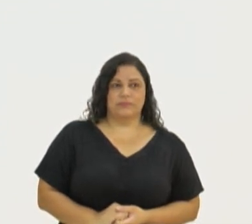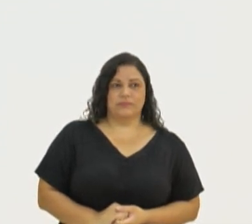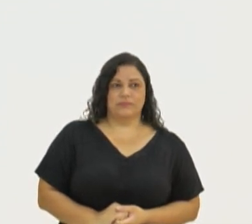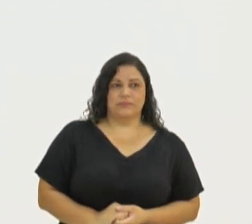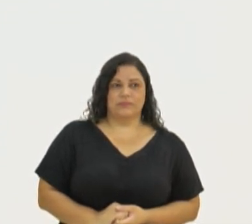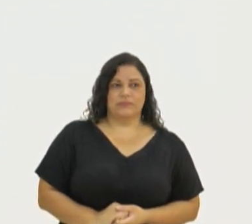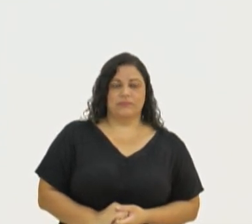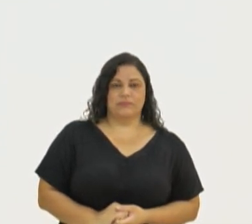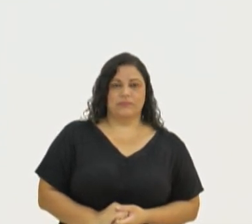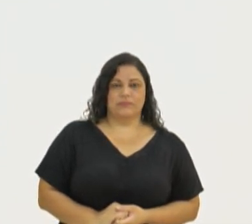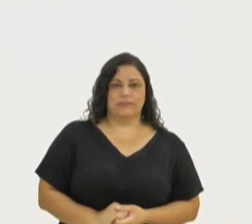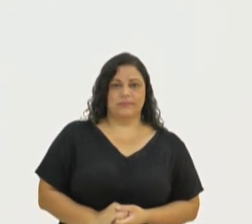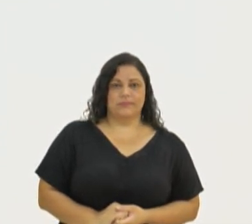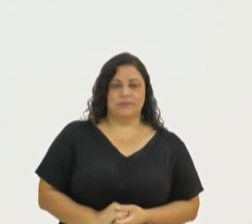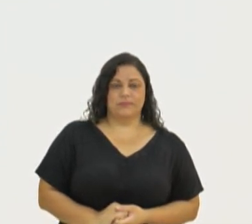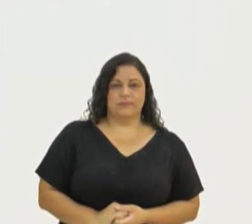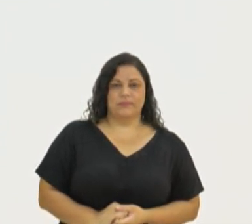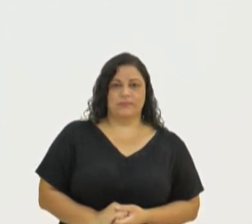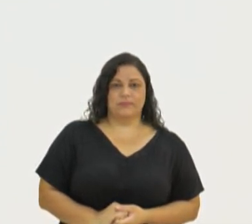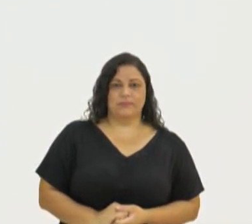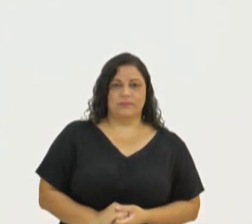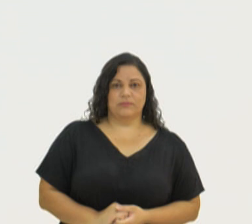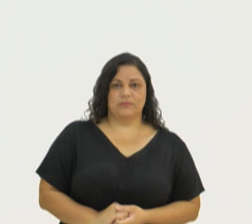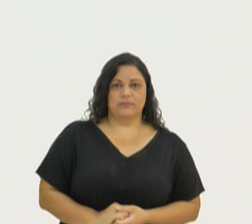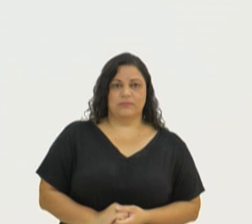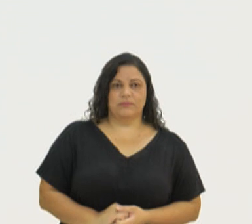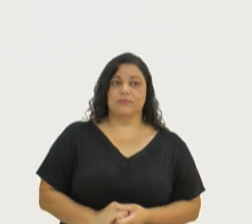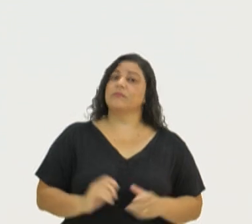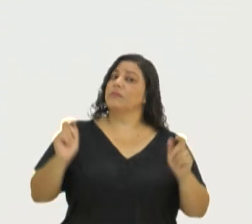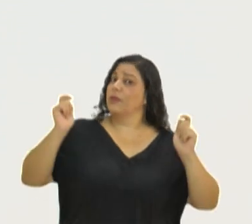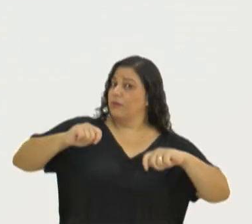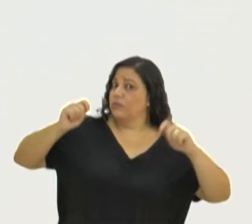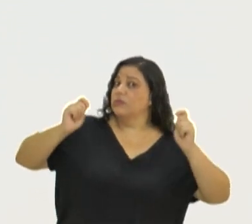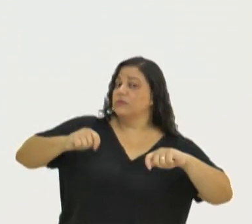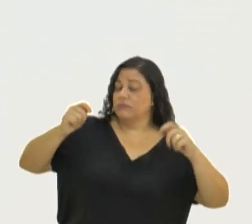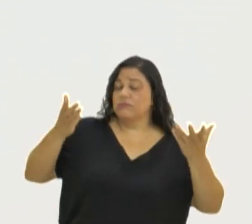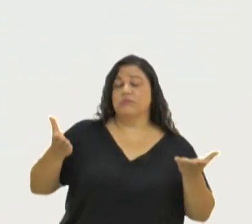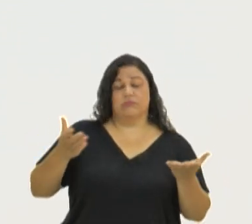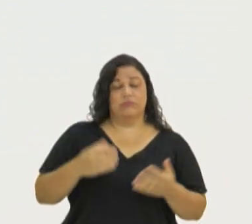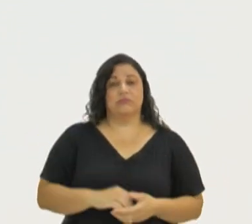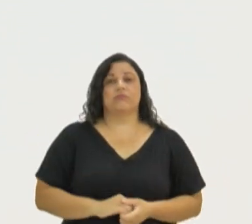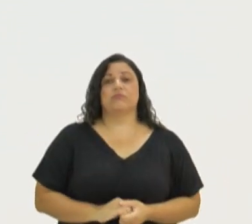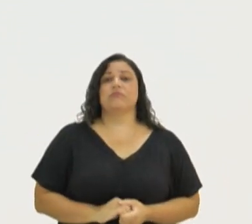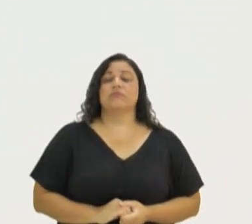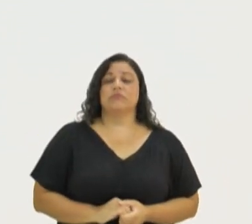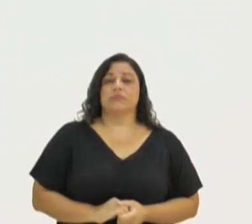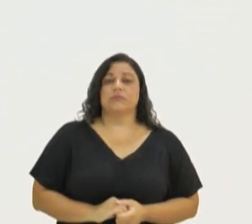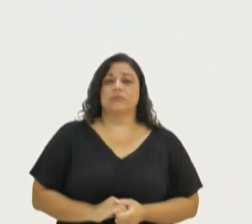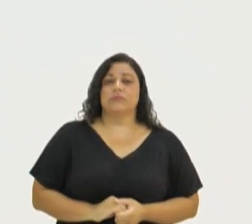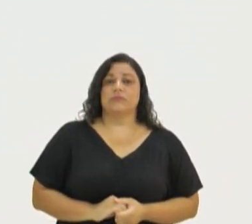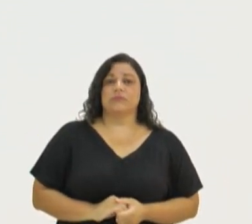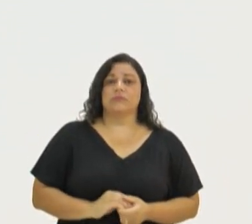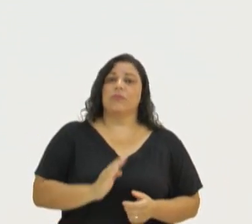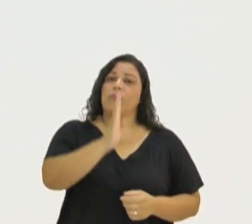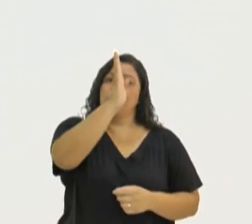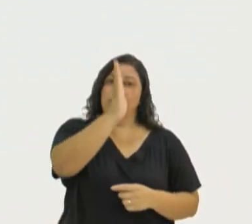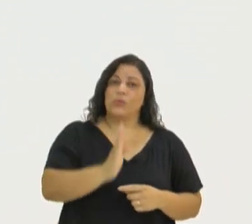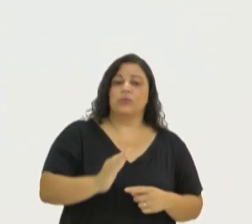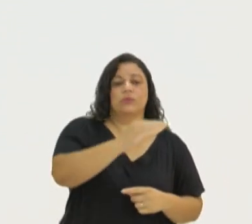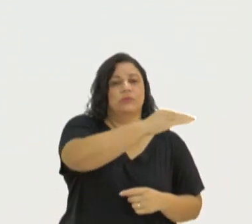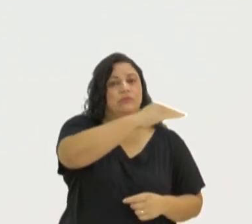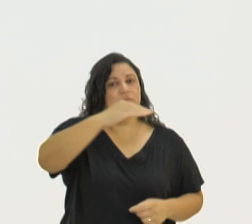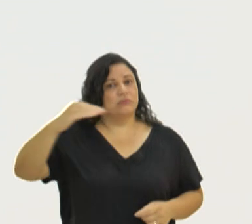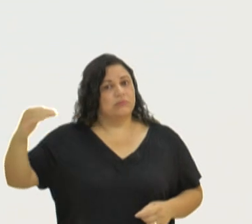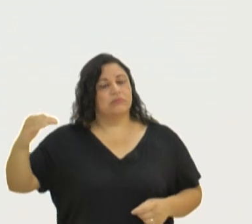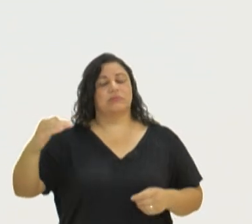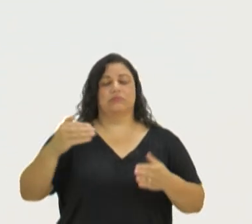excelente! Olha só, aqui são as possibilidades onde a gente pode carregar a torre, olha só. Então eu